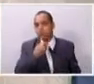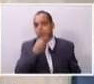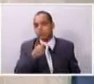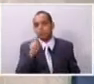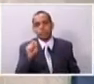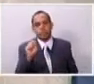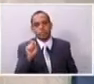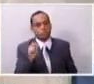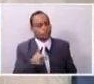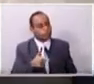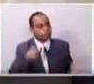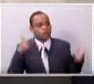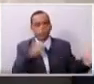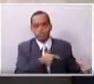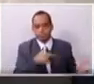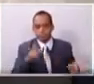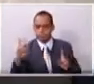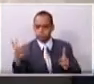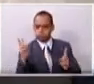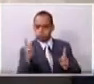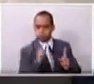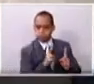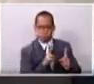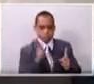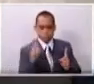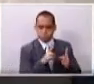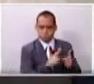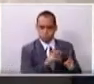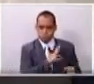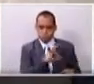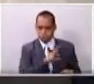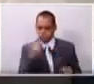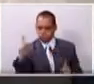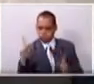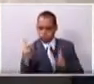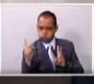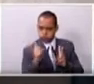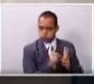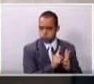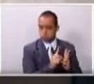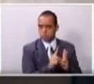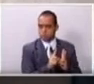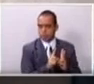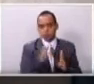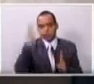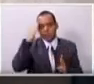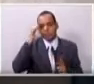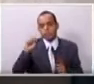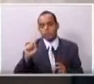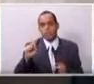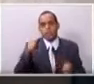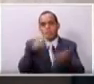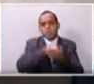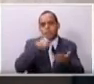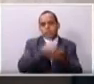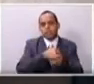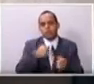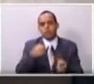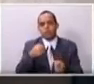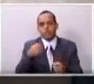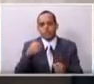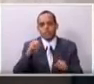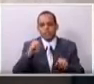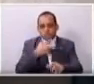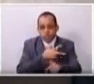acabou investindo contra os 2 homens da Guarda Civil. Depois veio a se saber, vereador Natalini, que esse cidadão era um boxeador, se eu não me engano até